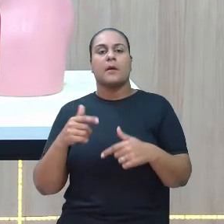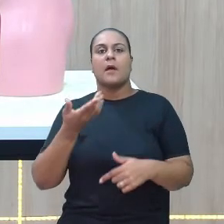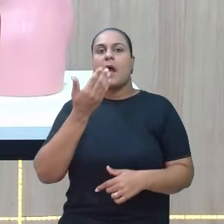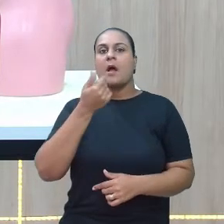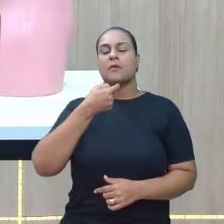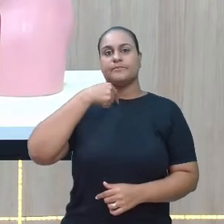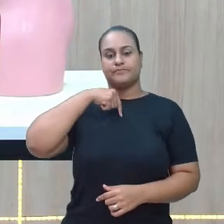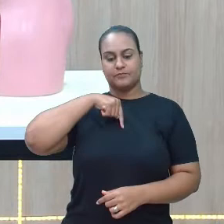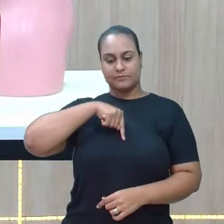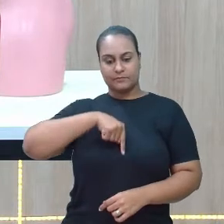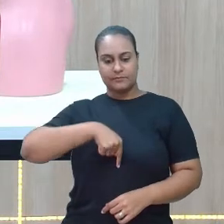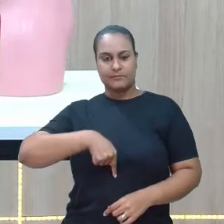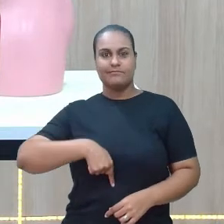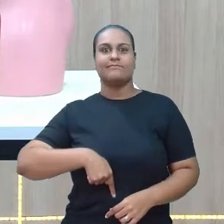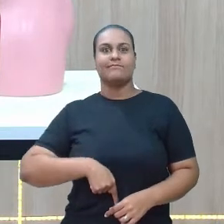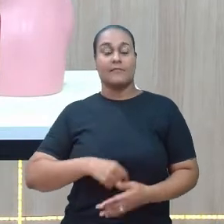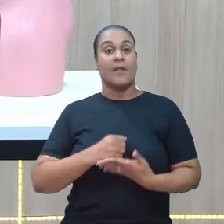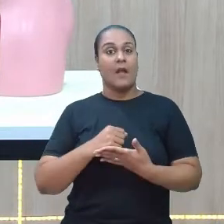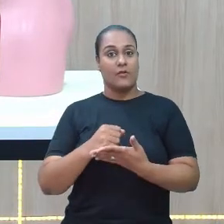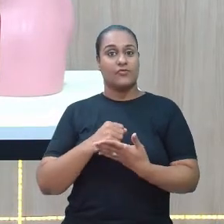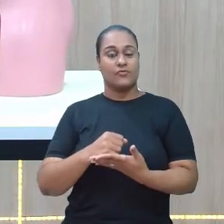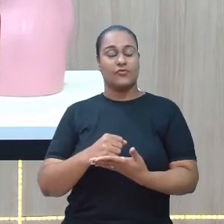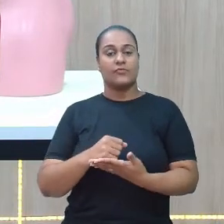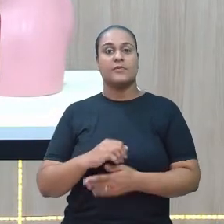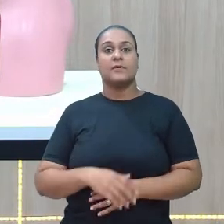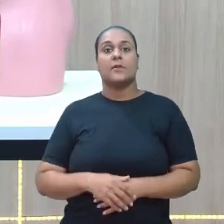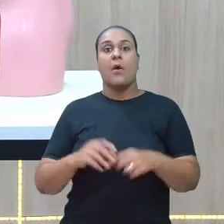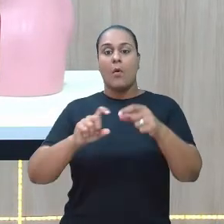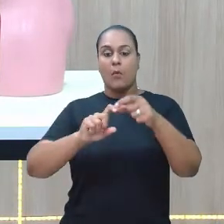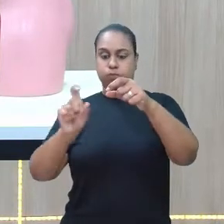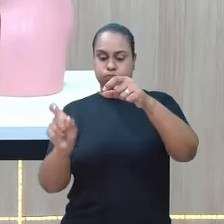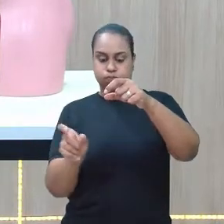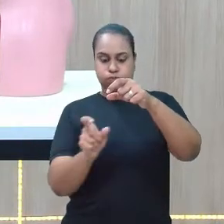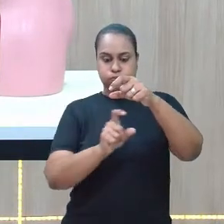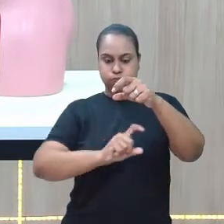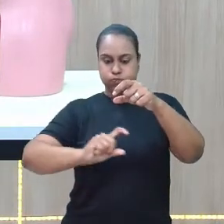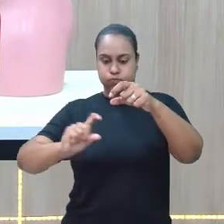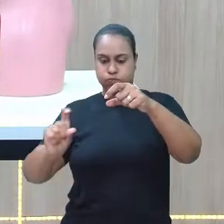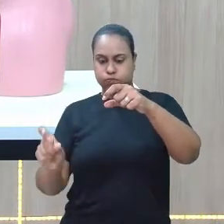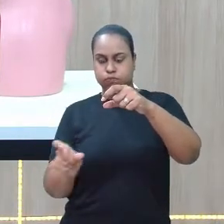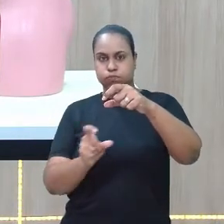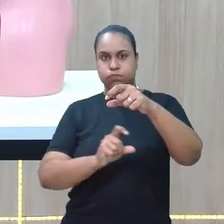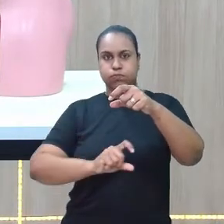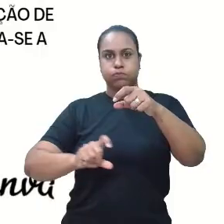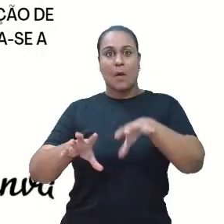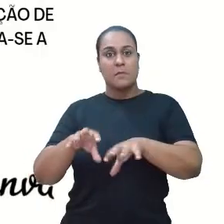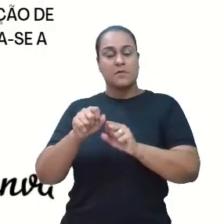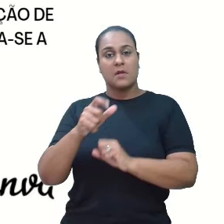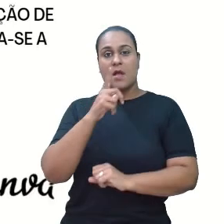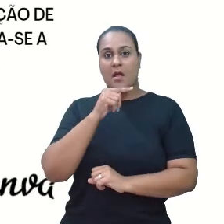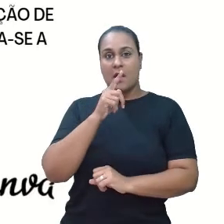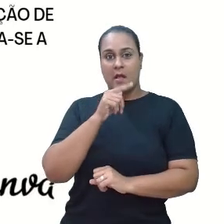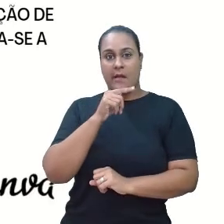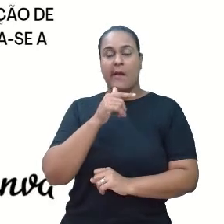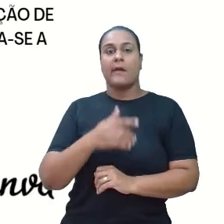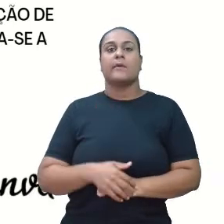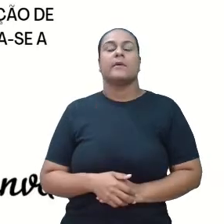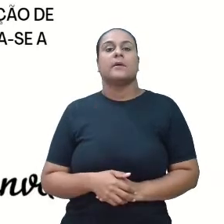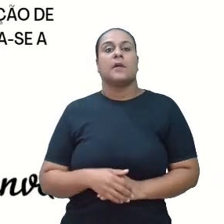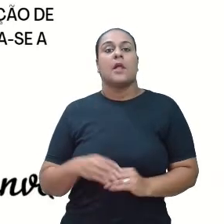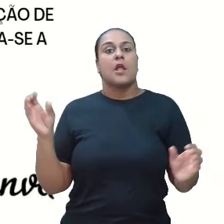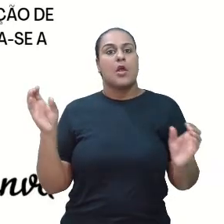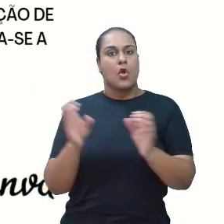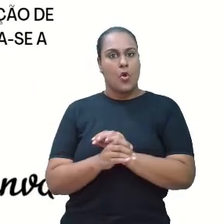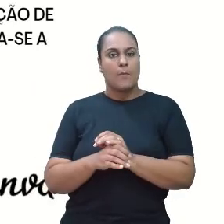digestão dos alimentos. E no intestino grosso ocorre a absorção de água e completa-se